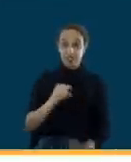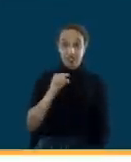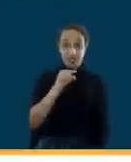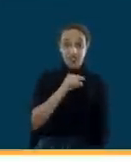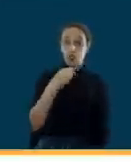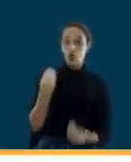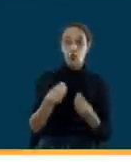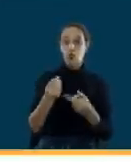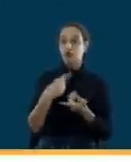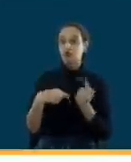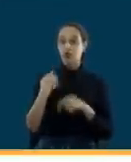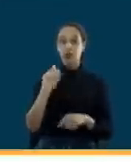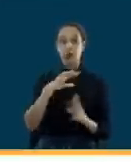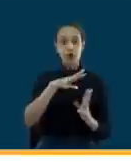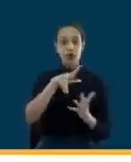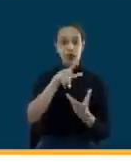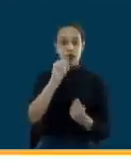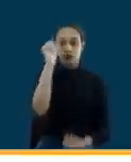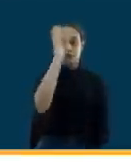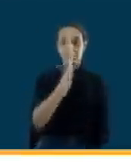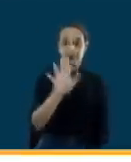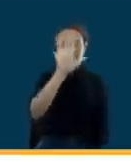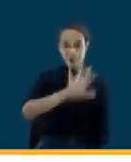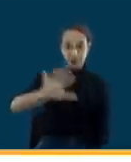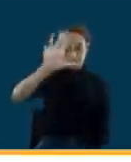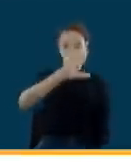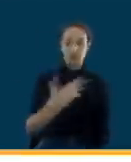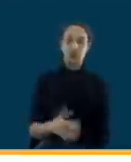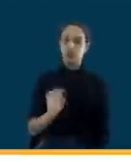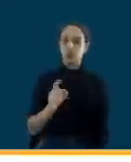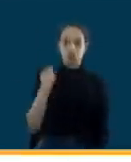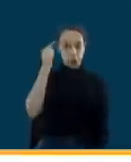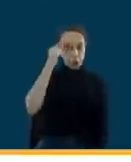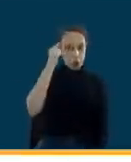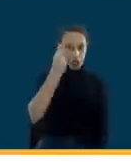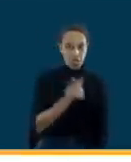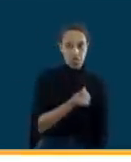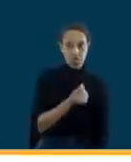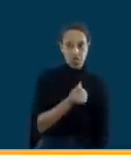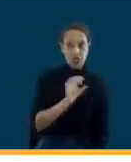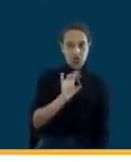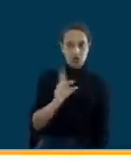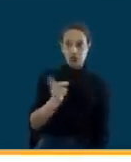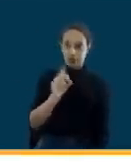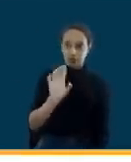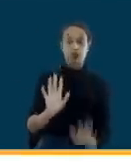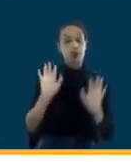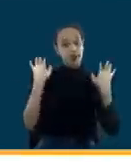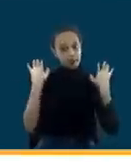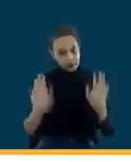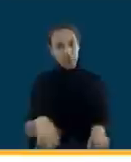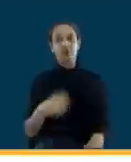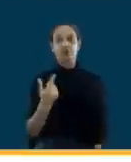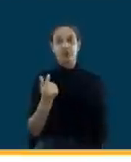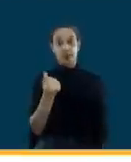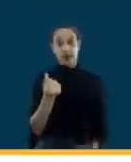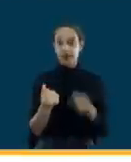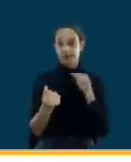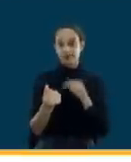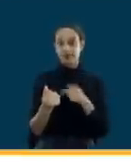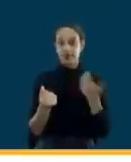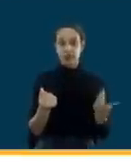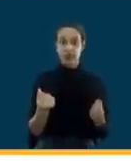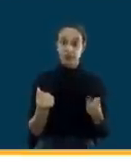país. Não basta pensar na questão econômica apenas. Claro que a questão econômica tem um papel